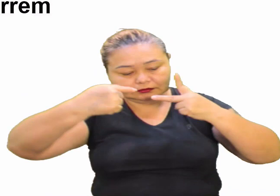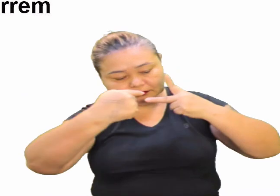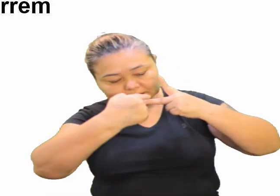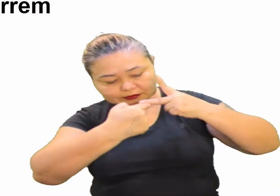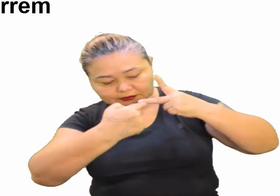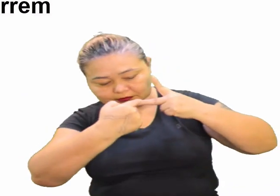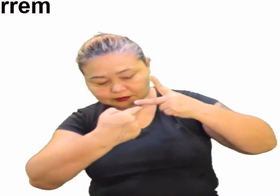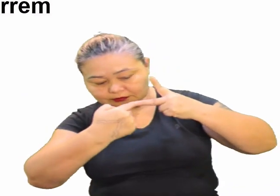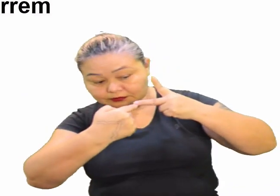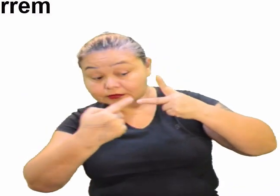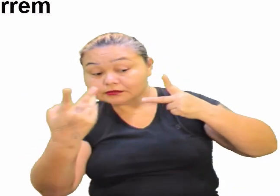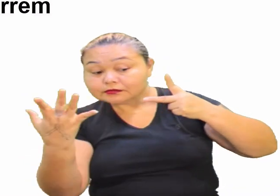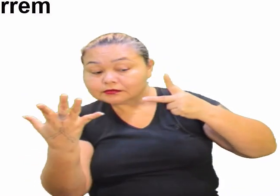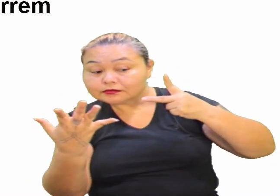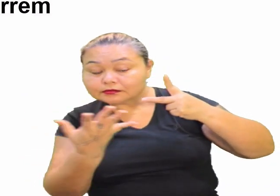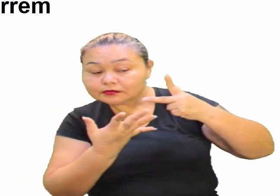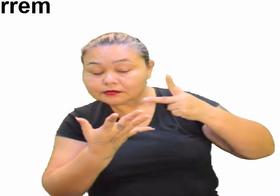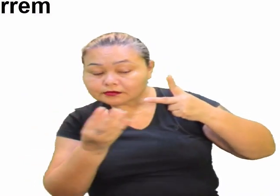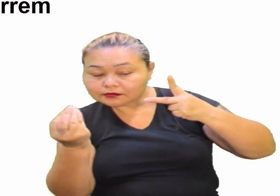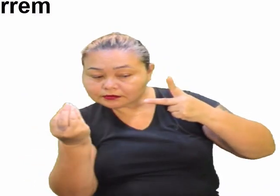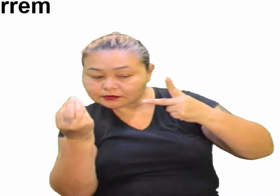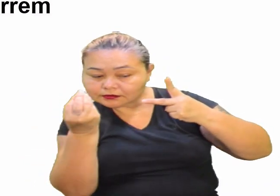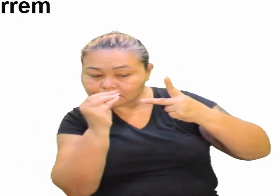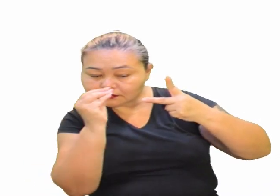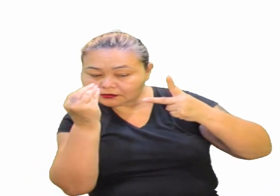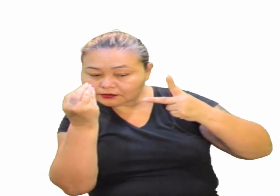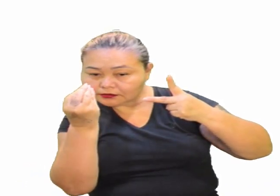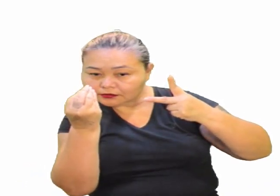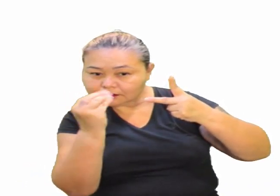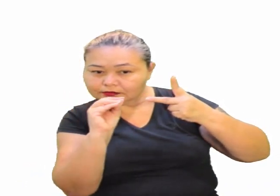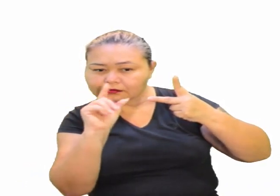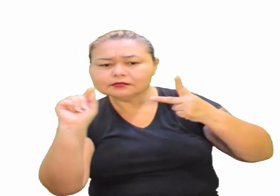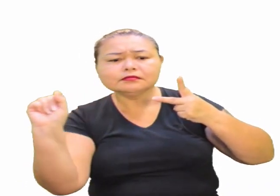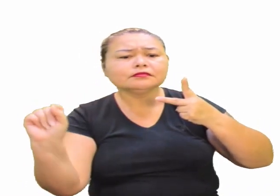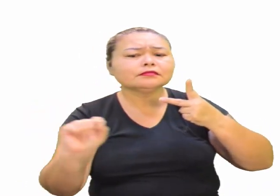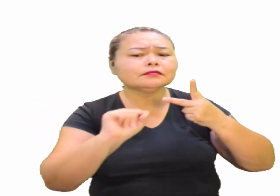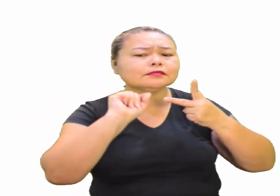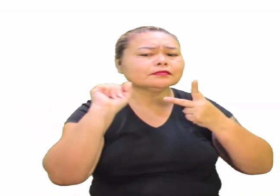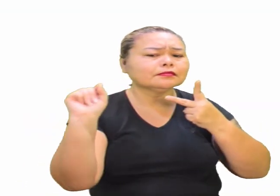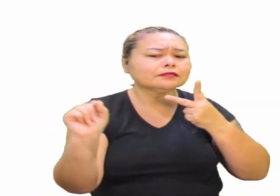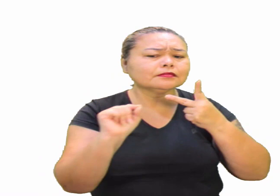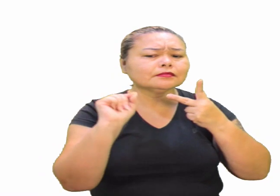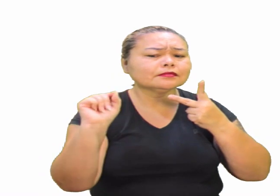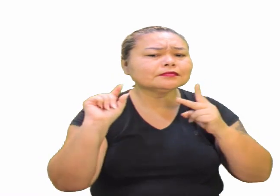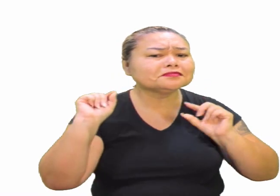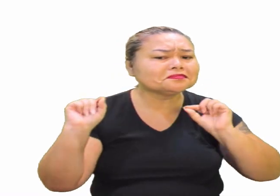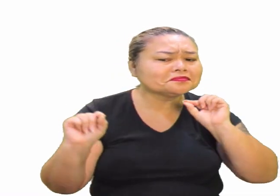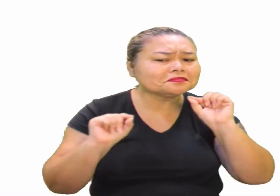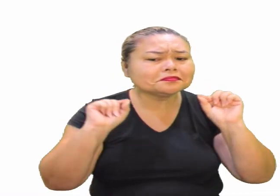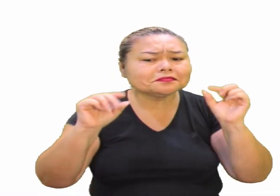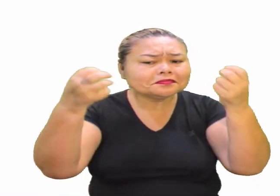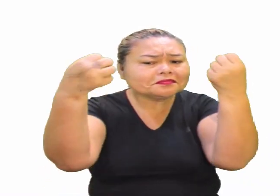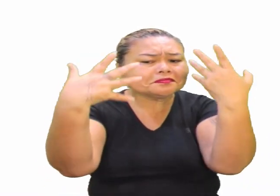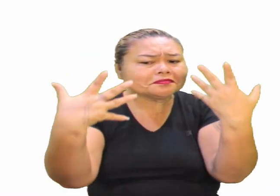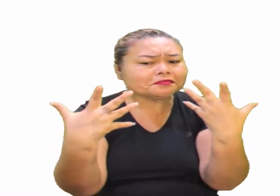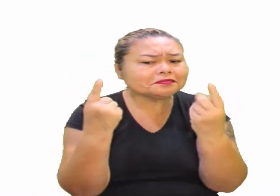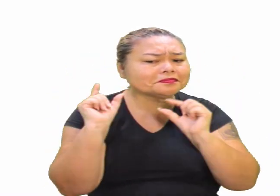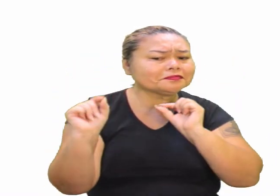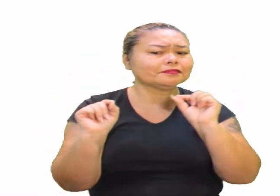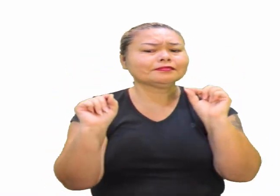quê? Dose simples. E é isso, professor? Pelo amor de Deus, me explica aí.